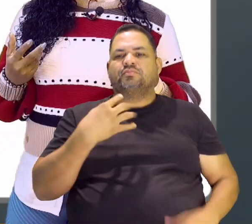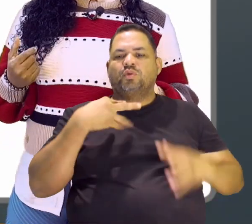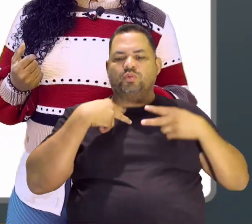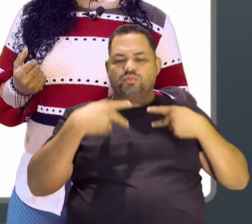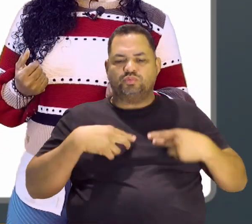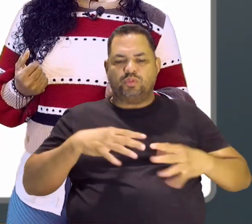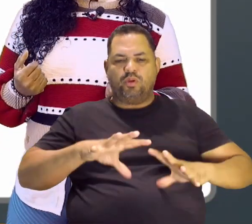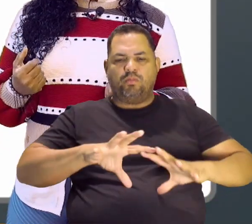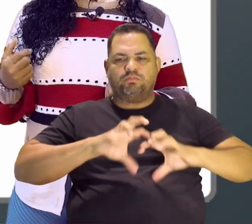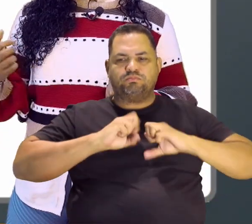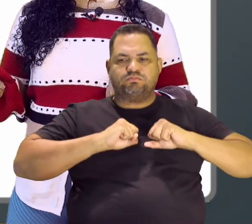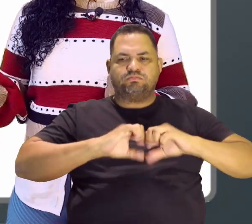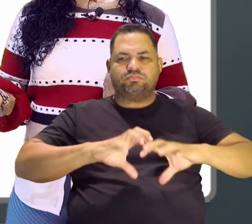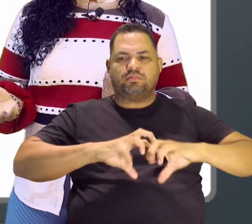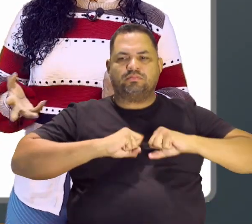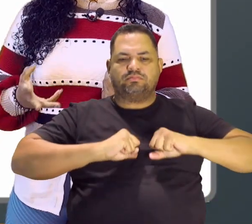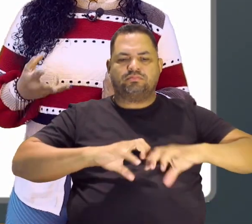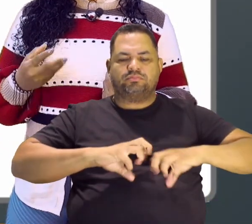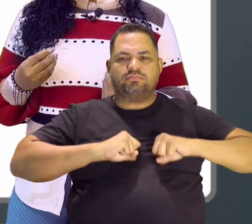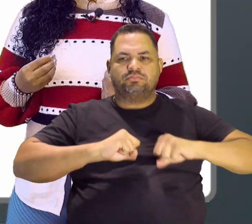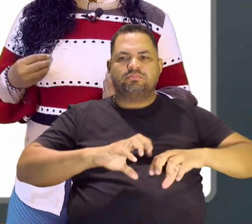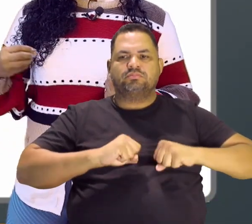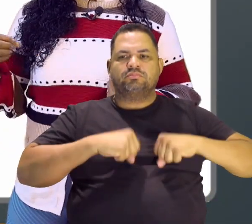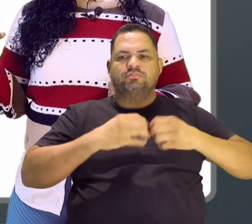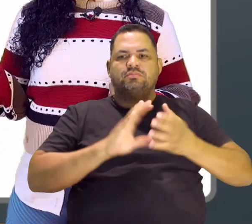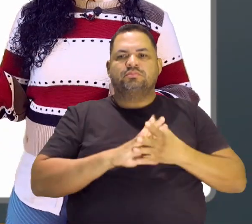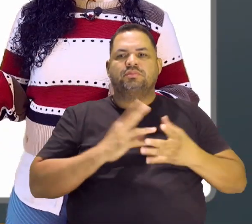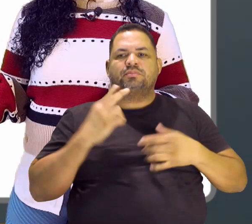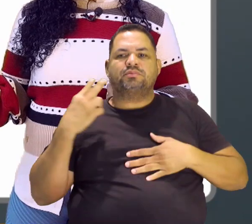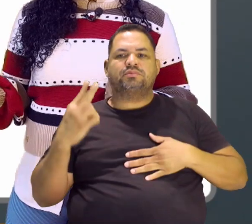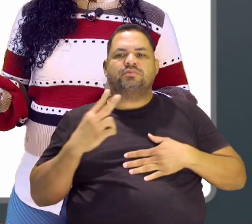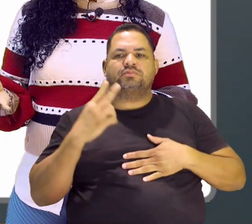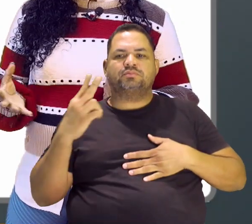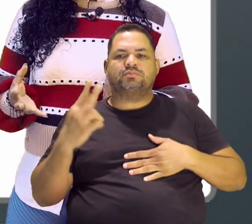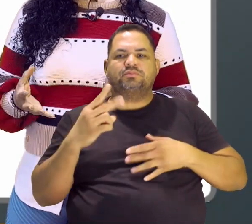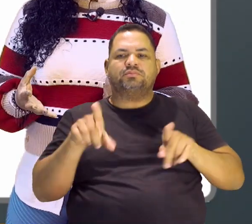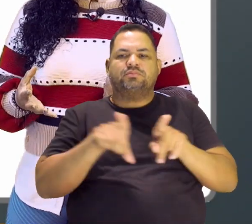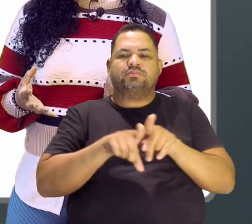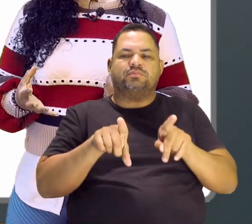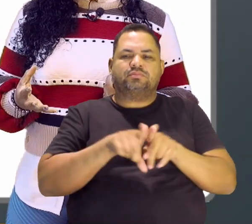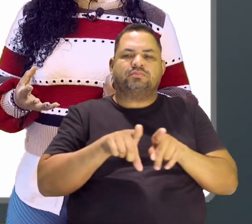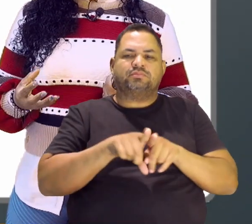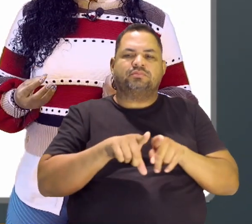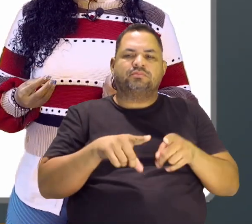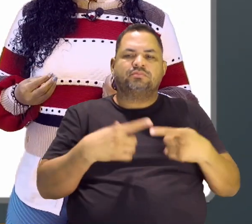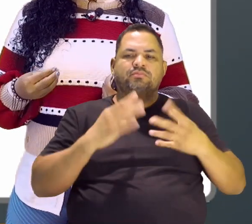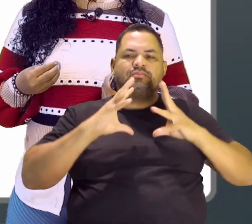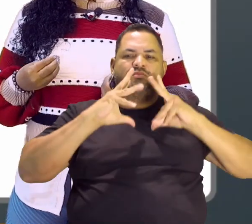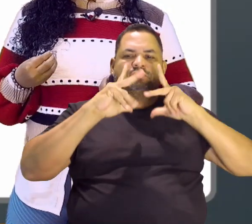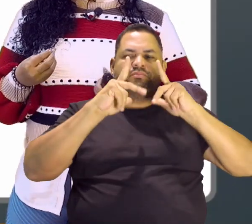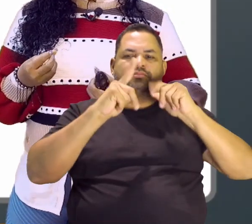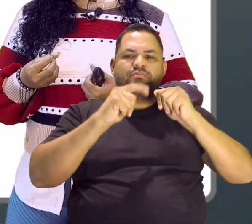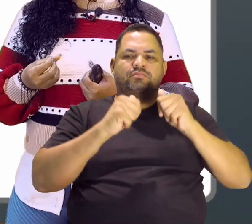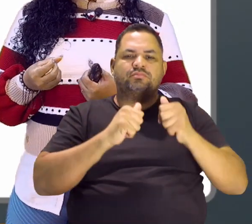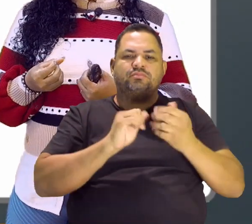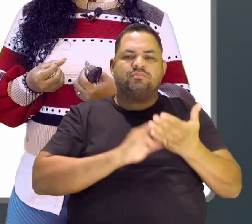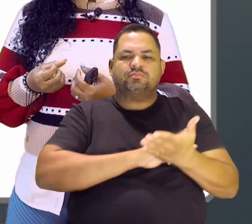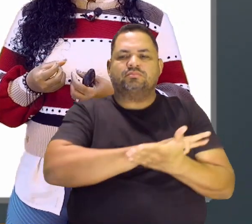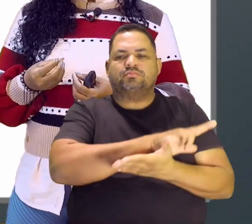absorve esses nutrientes, absorve essas vitaminas, absorve aí toda essa